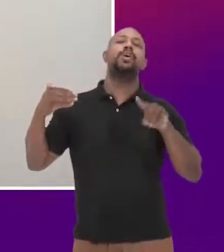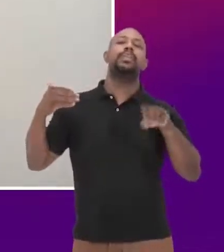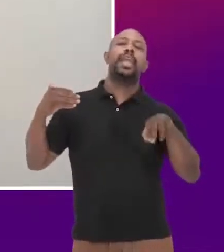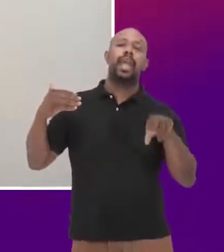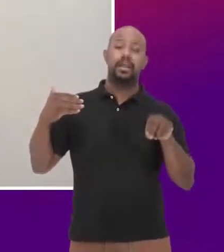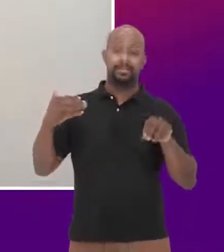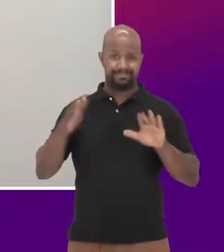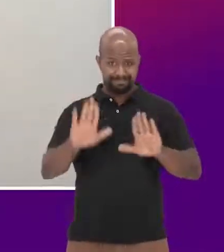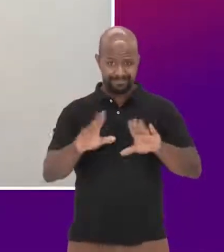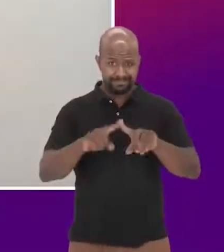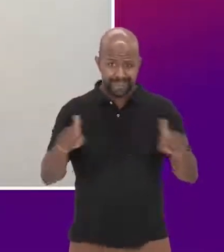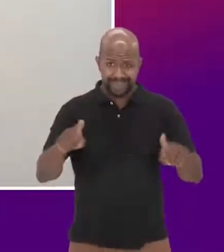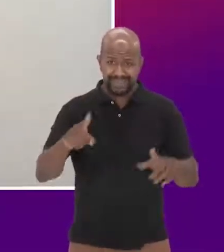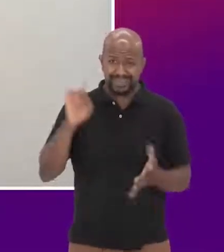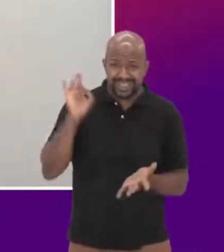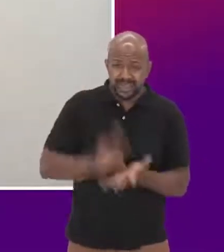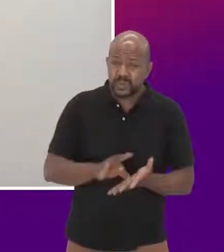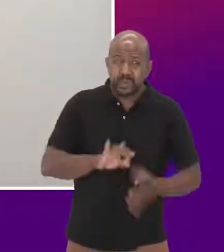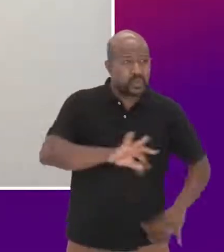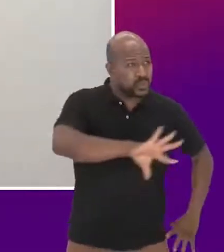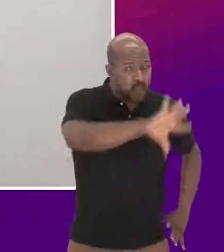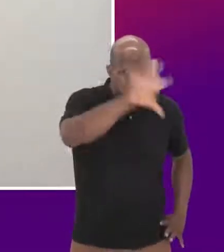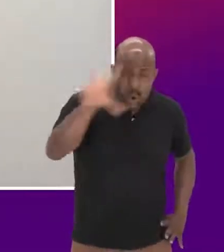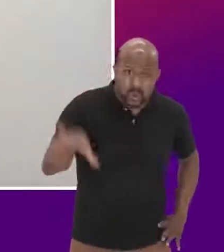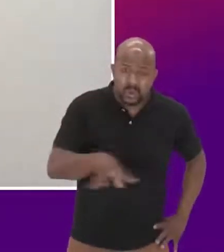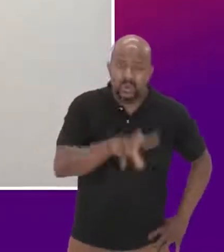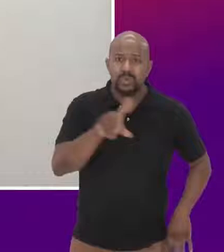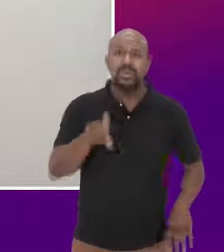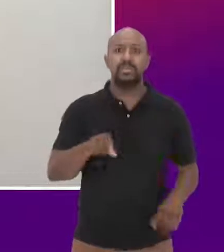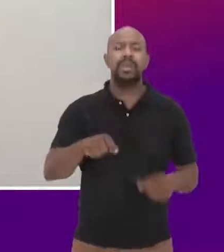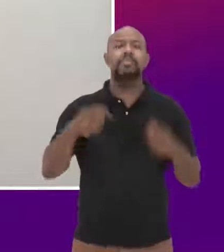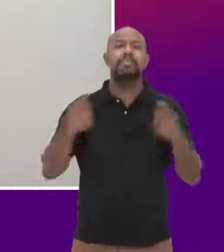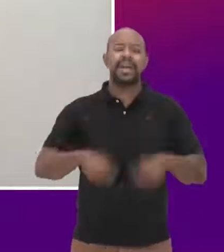na verdade, tudo isso tem que se